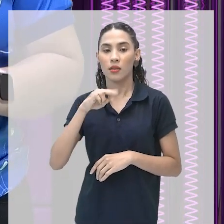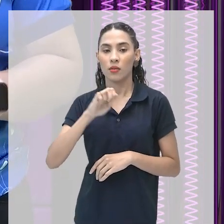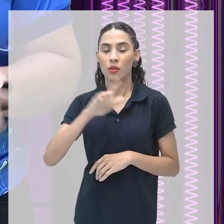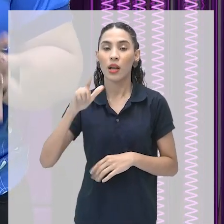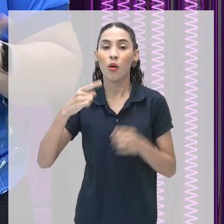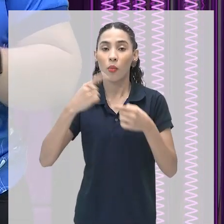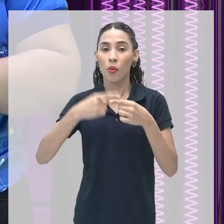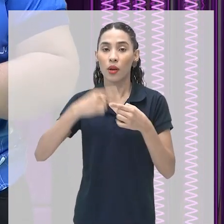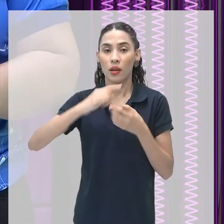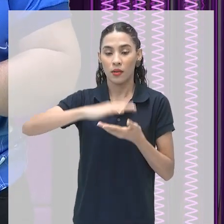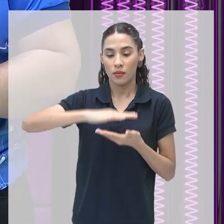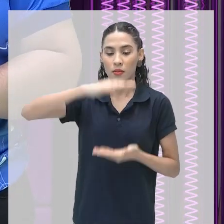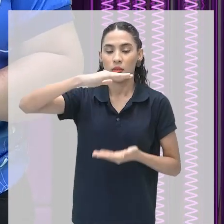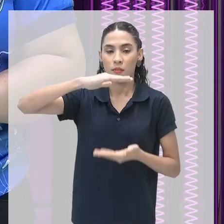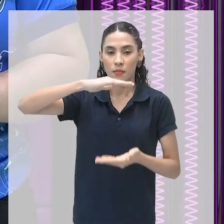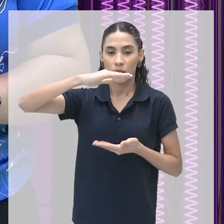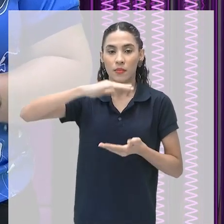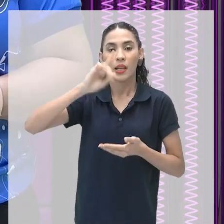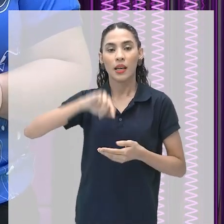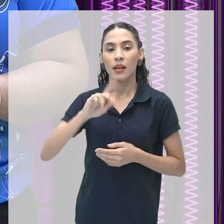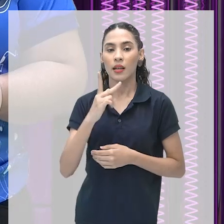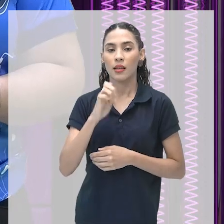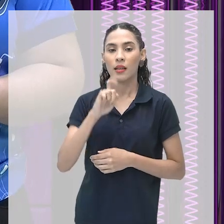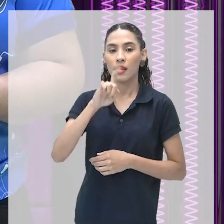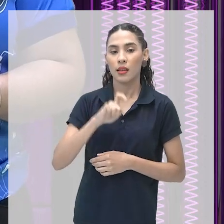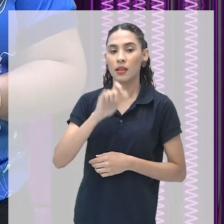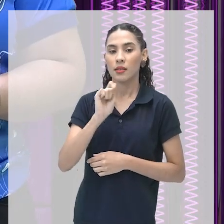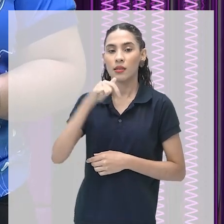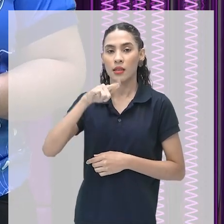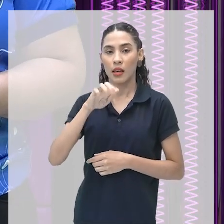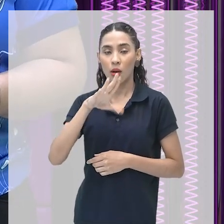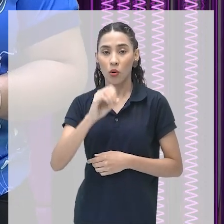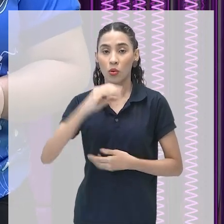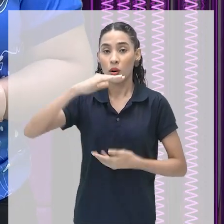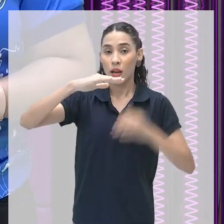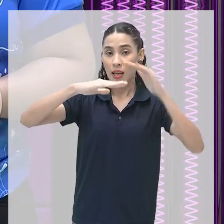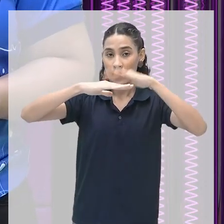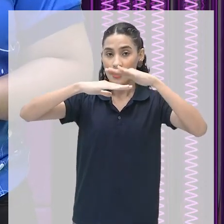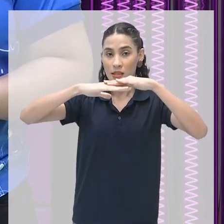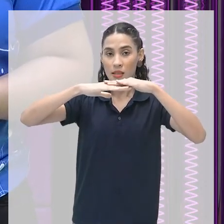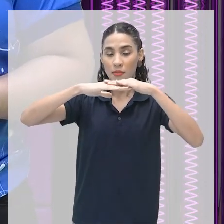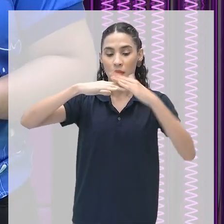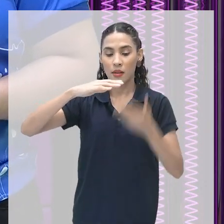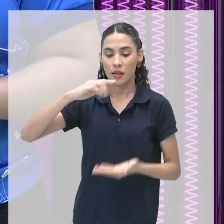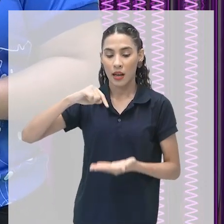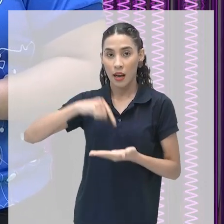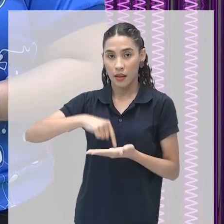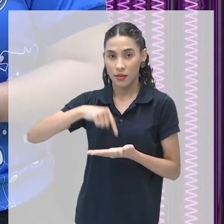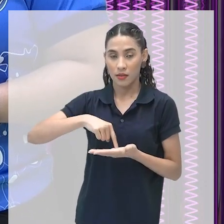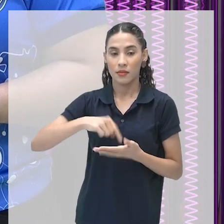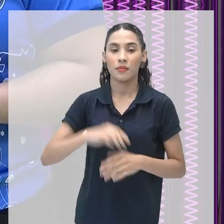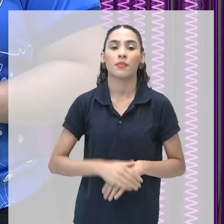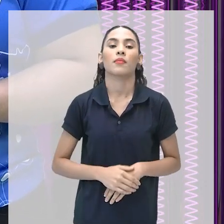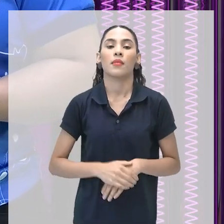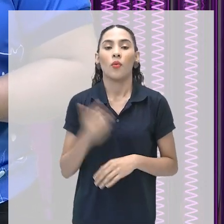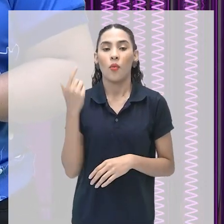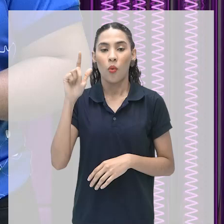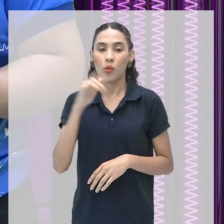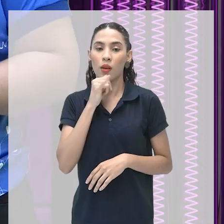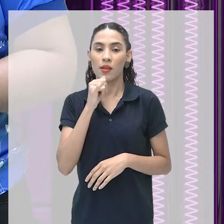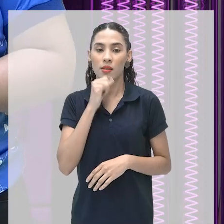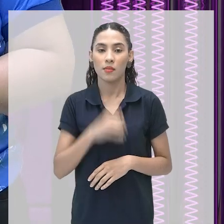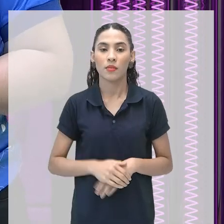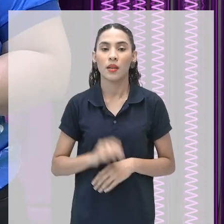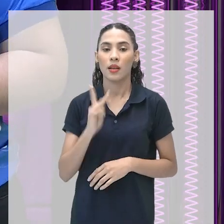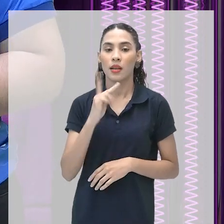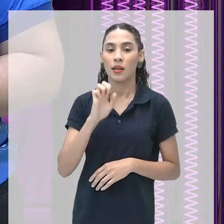são formadas por hexágonos, certo? Tanto a de cima quanto a de baixo. Prisma heptagonal aqui mais na ponta, né?